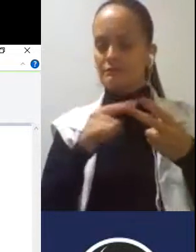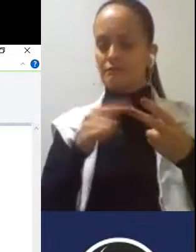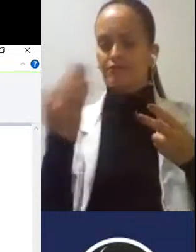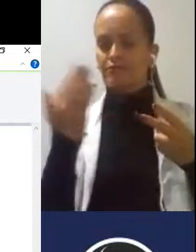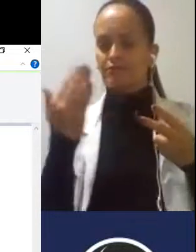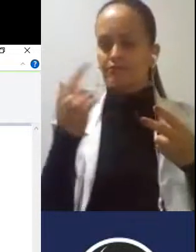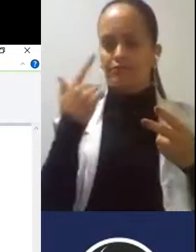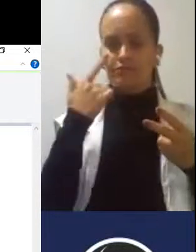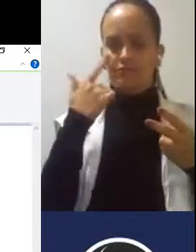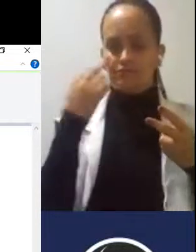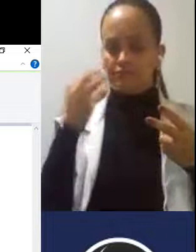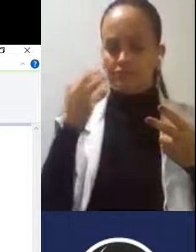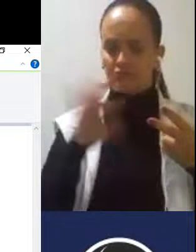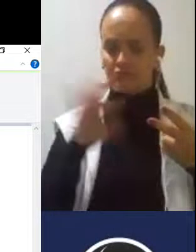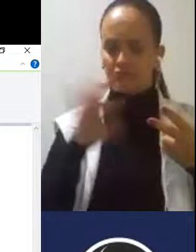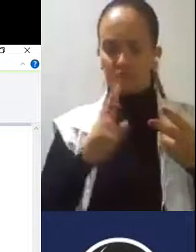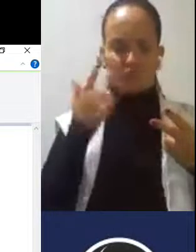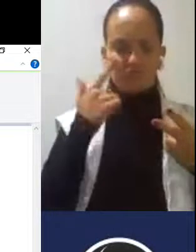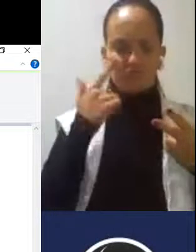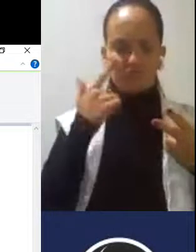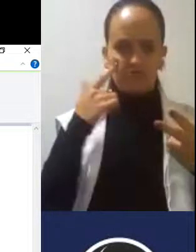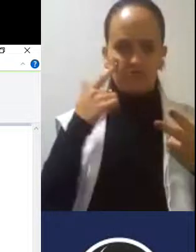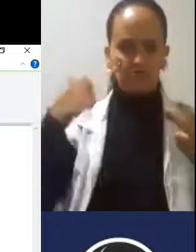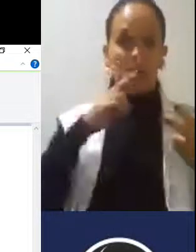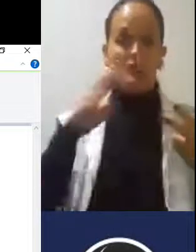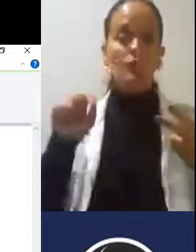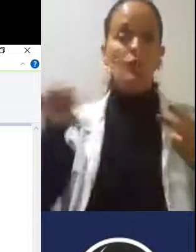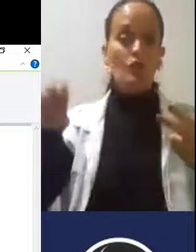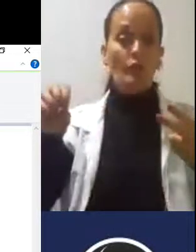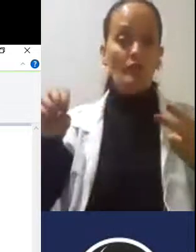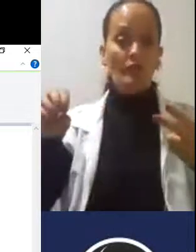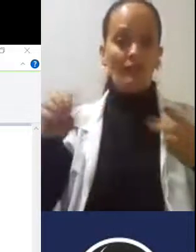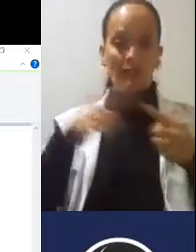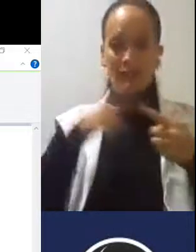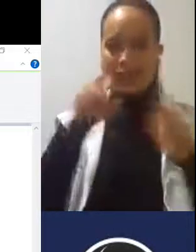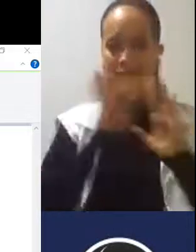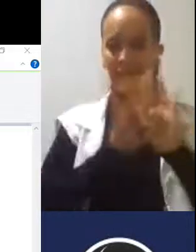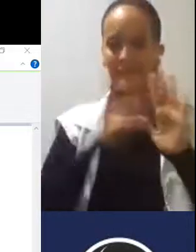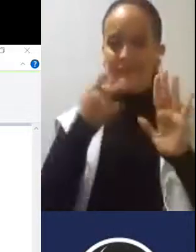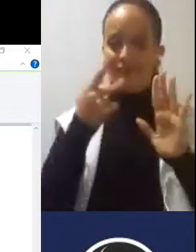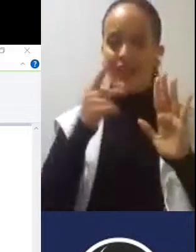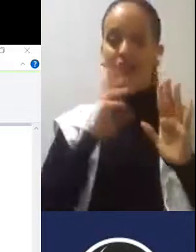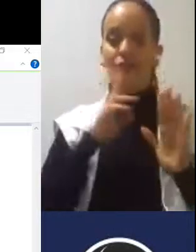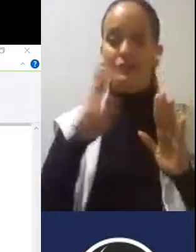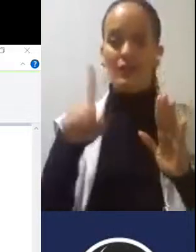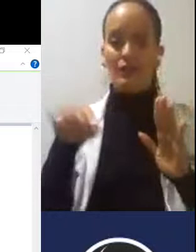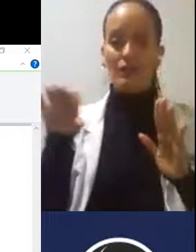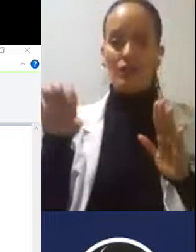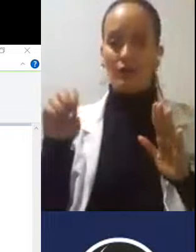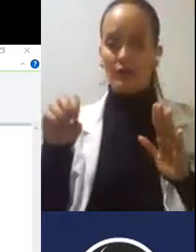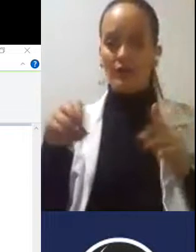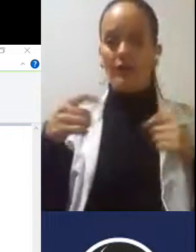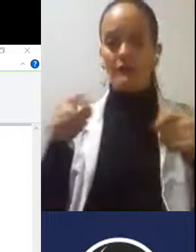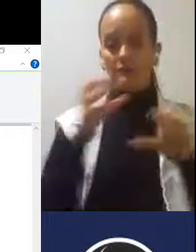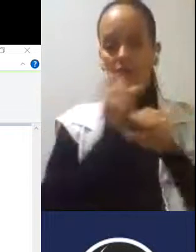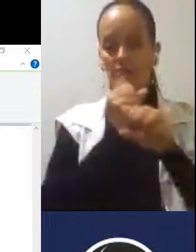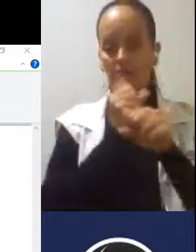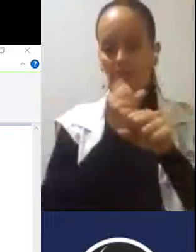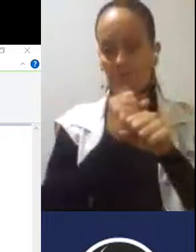quê? Os 90 mA, né, que ele já falou para a gente que tem. Então, basta a gente calcular aqui, ó, pegar uma calculadora.